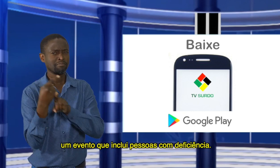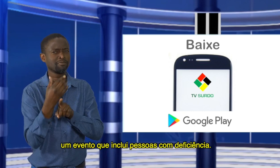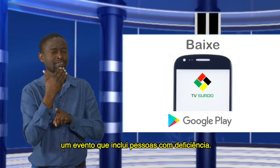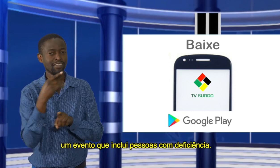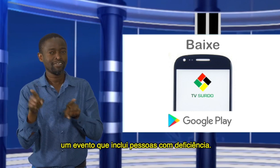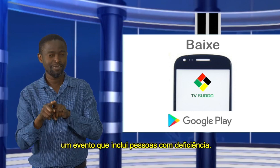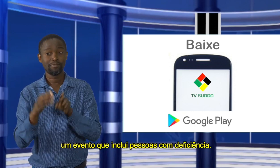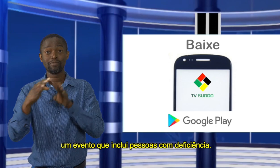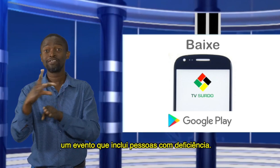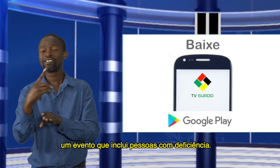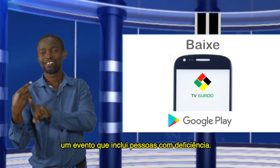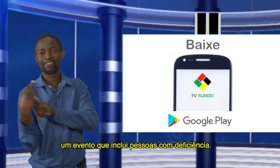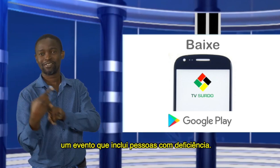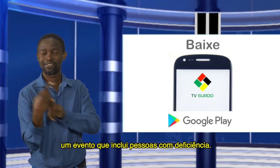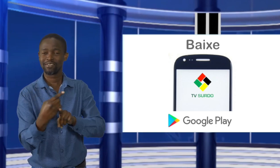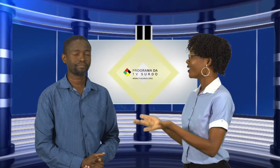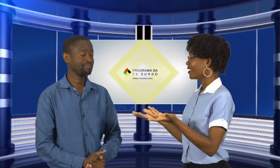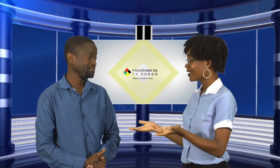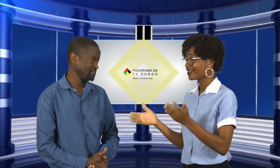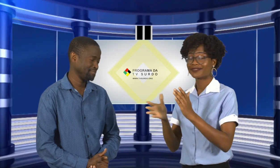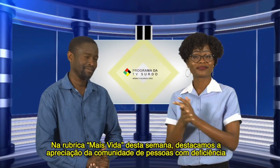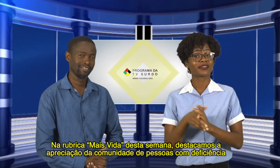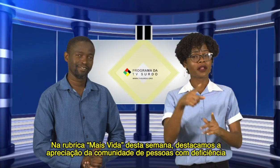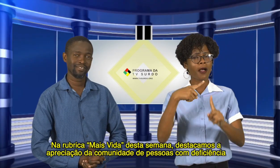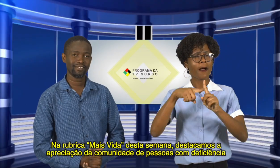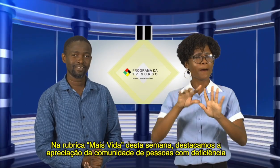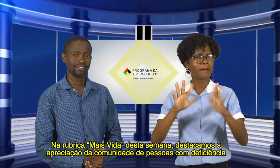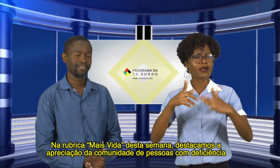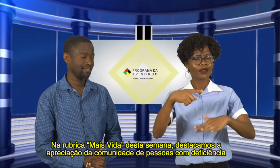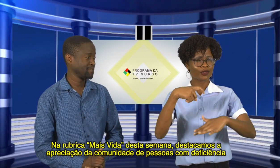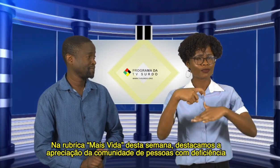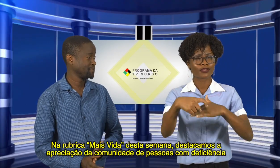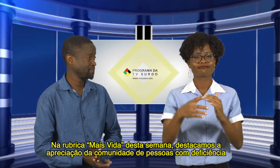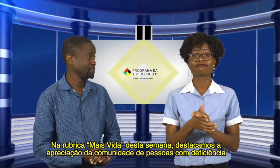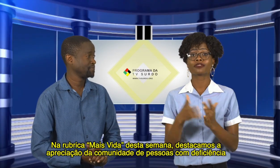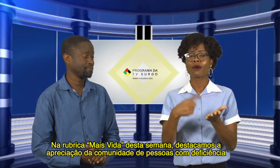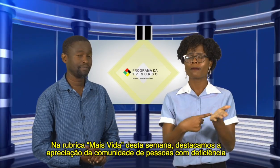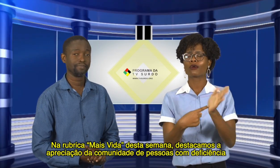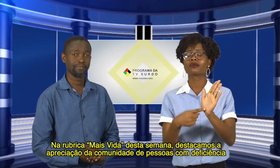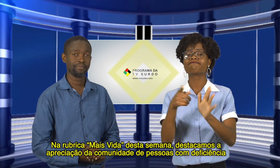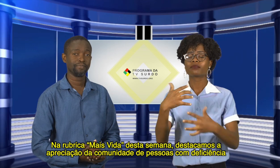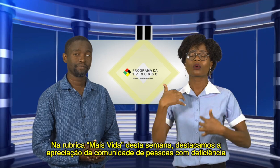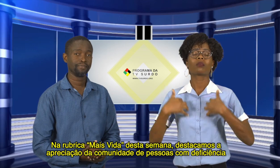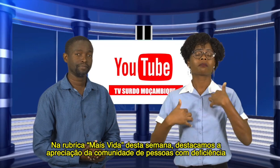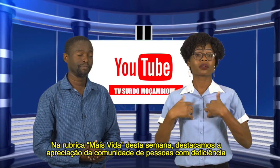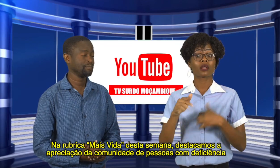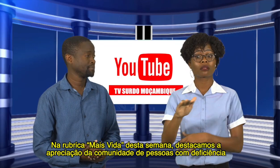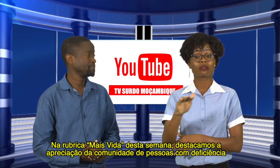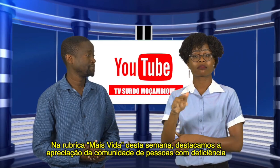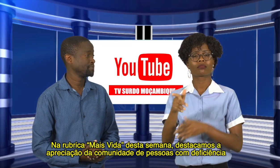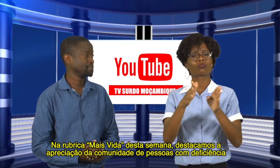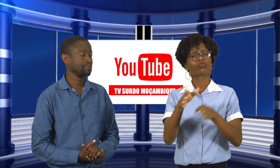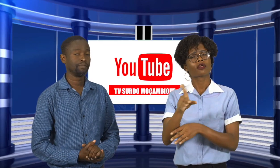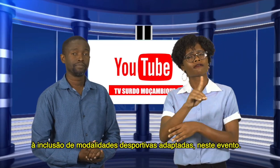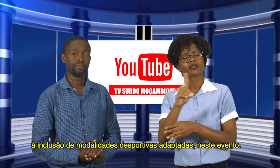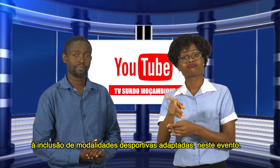que inclui pessoas com deficiência. Na rubrica Mais Vida desta semana, destacamos a apreciação da comunidade de pessoas